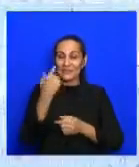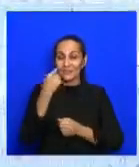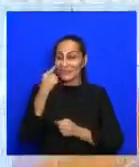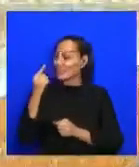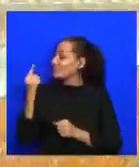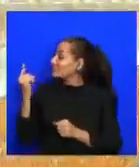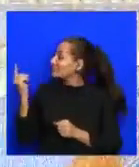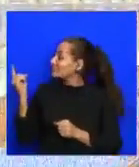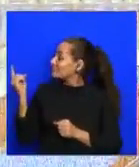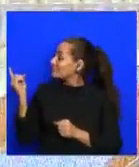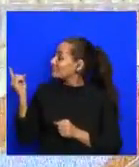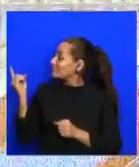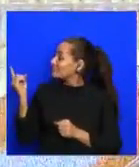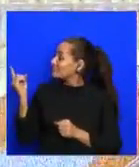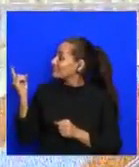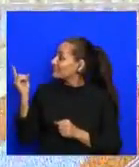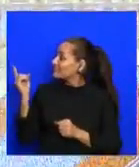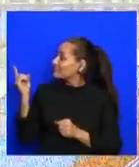Bolas posicionadas.